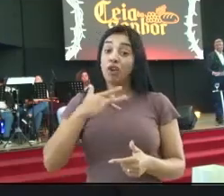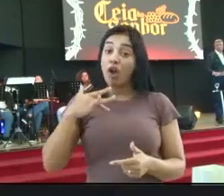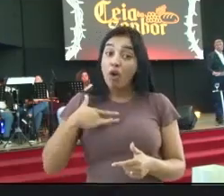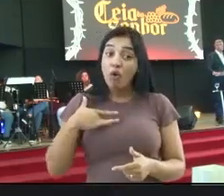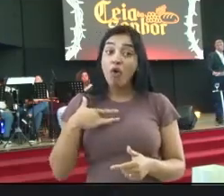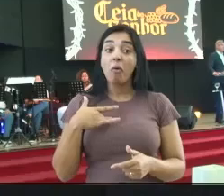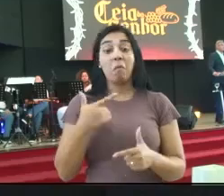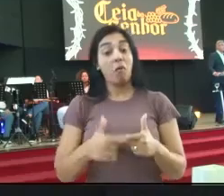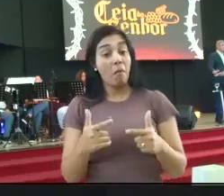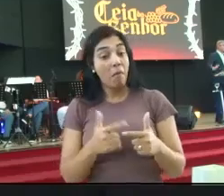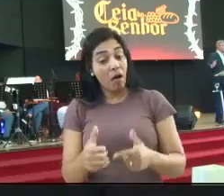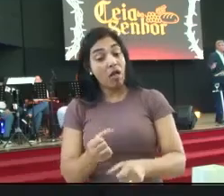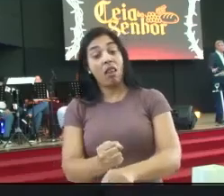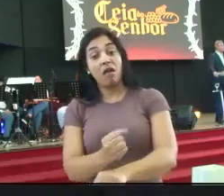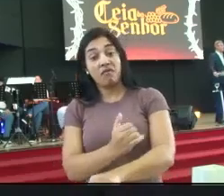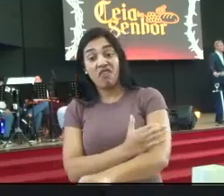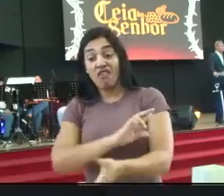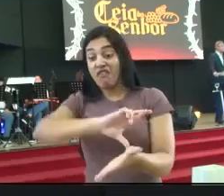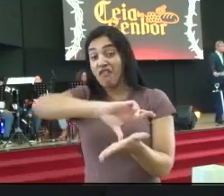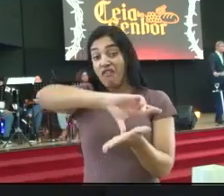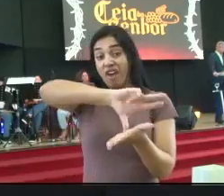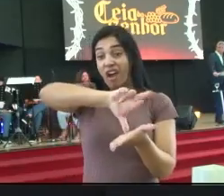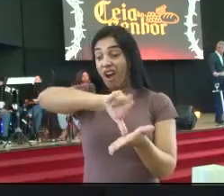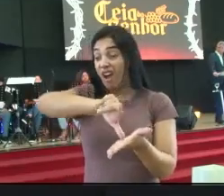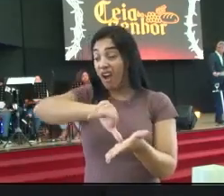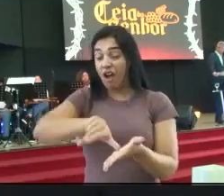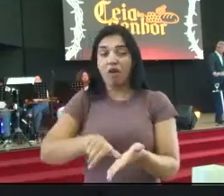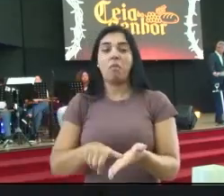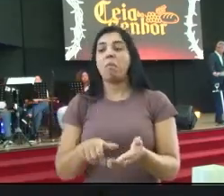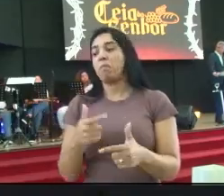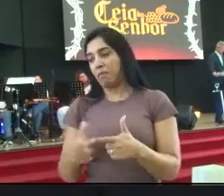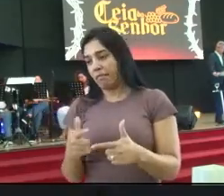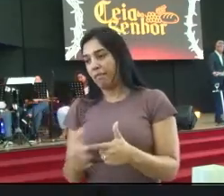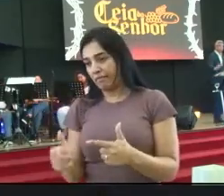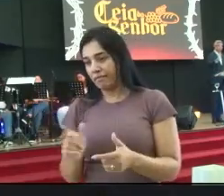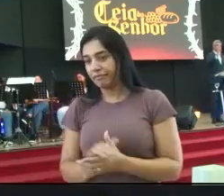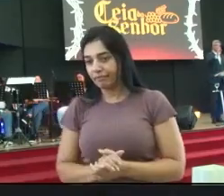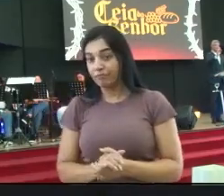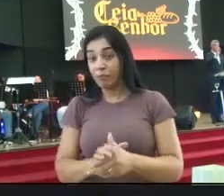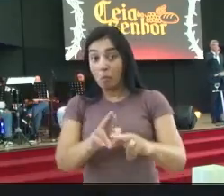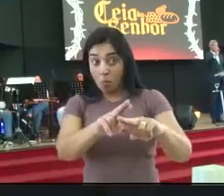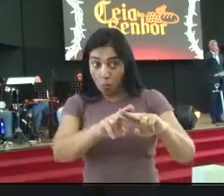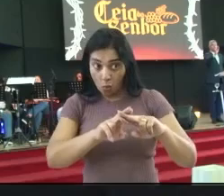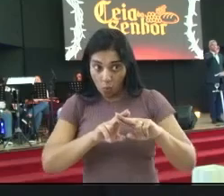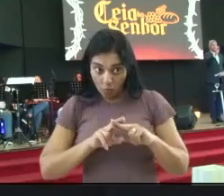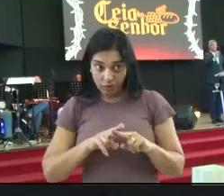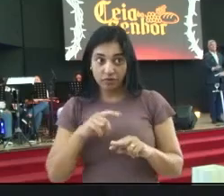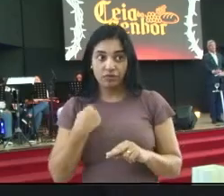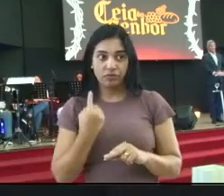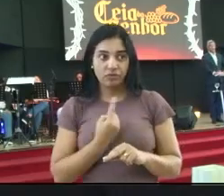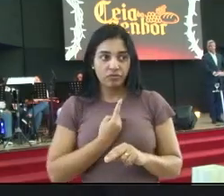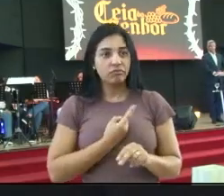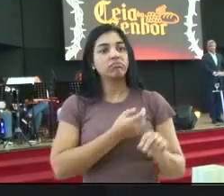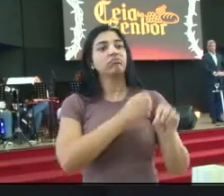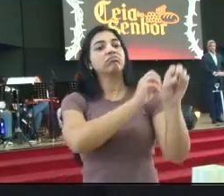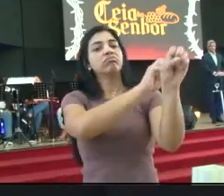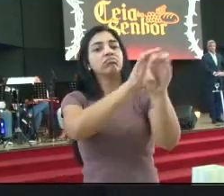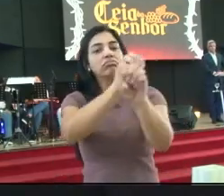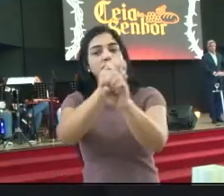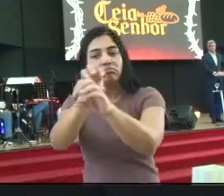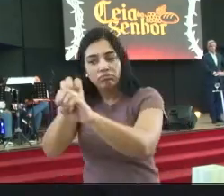problemas emocionais, vários tipos de problemas. Por isso nós temos que